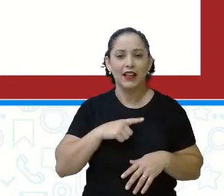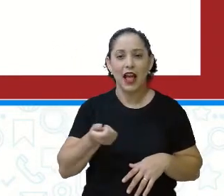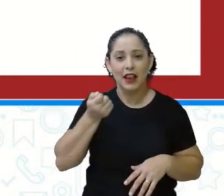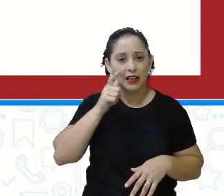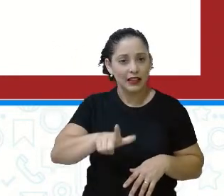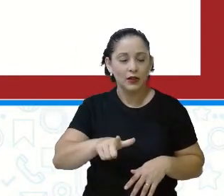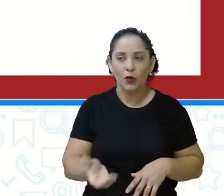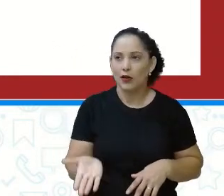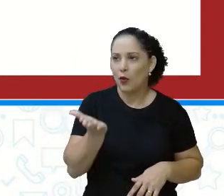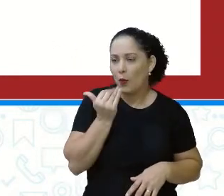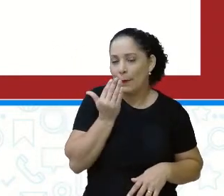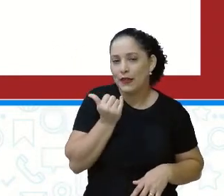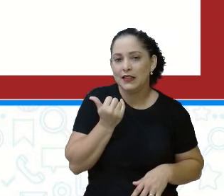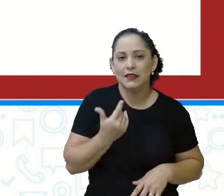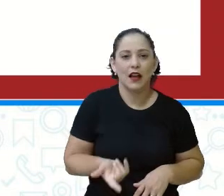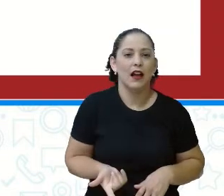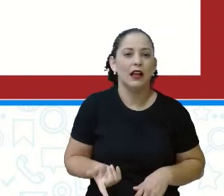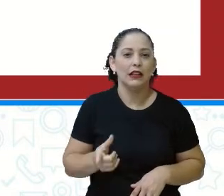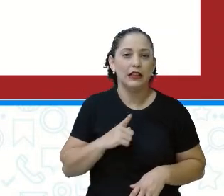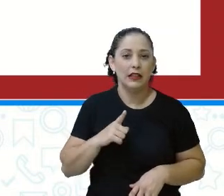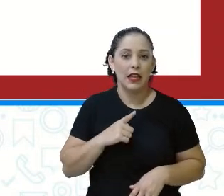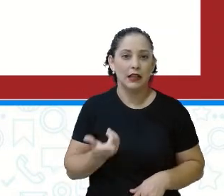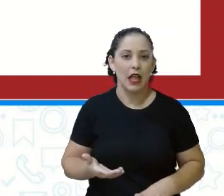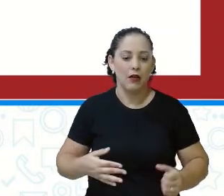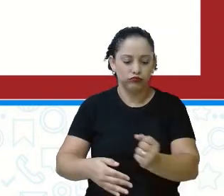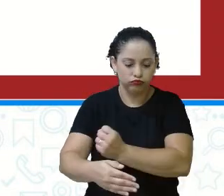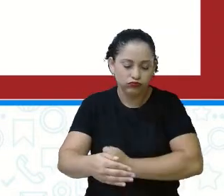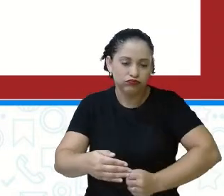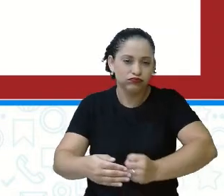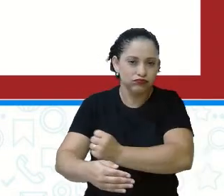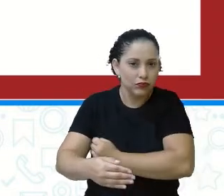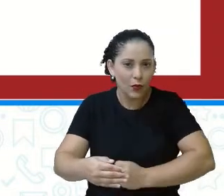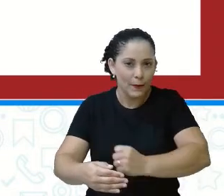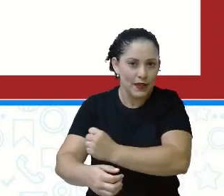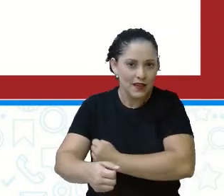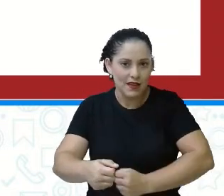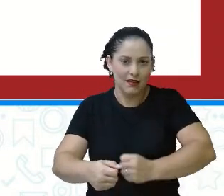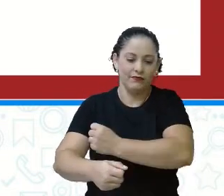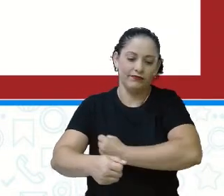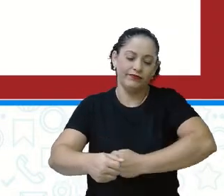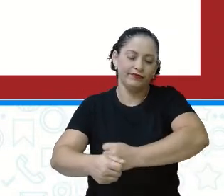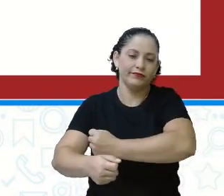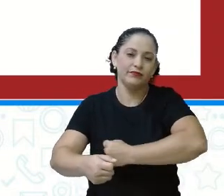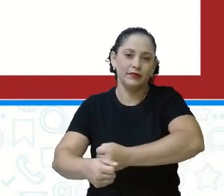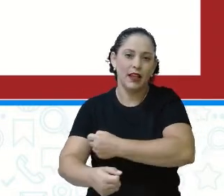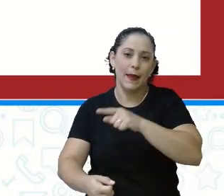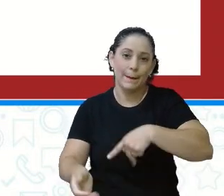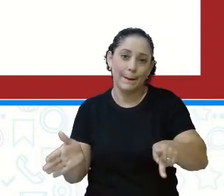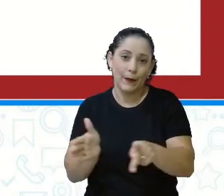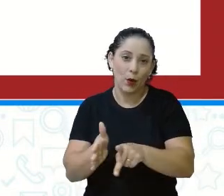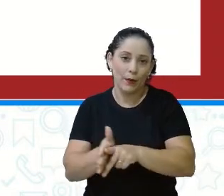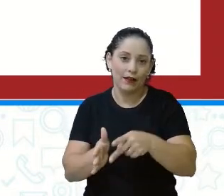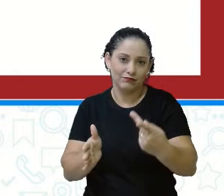da comida, né, da gastronomia. Então, gastronomia remete diretamente à comida. E aí, eu trouxe